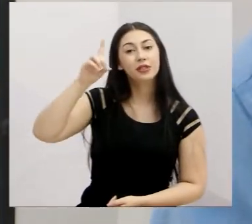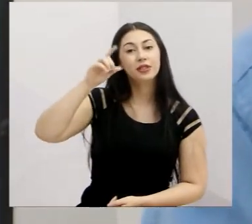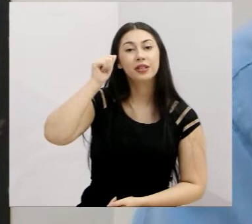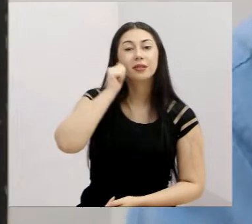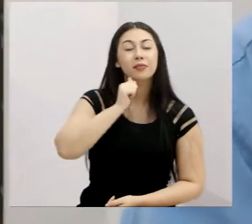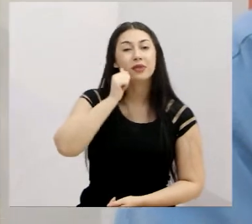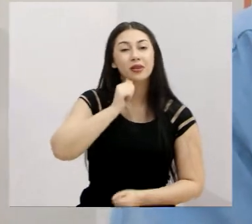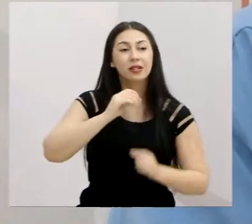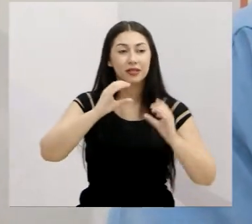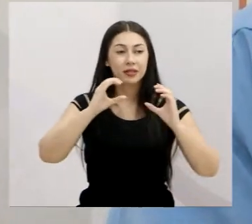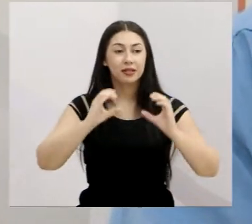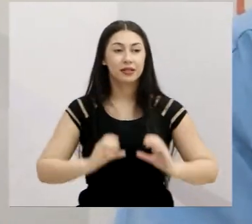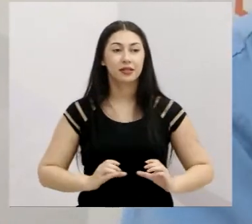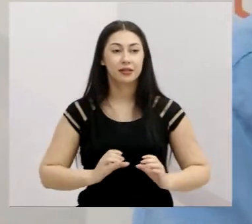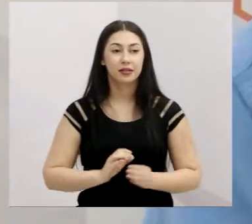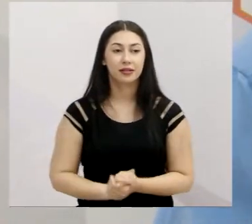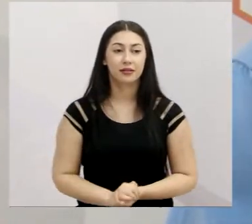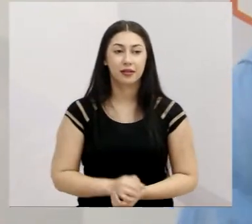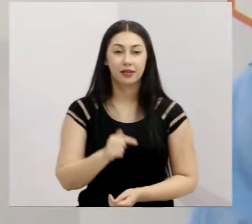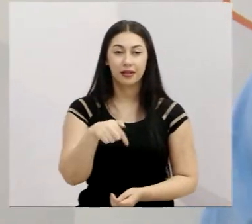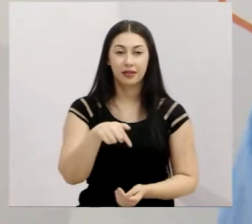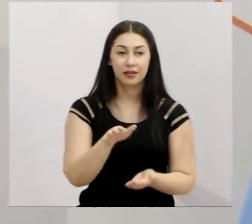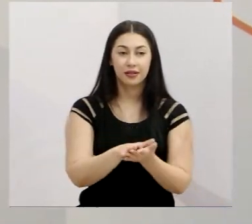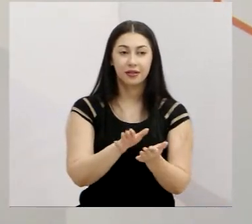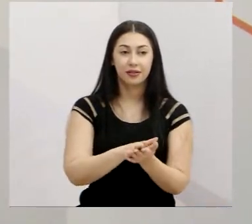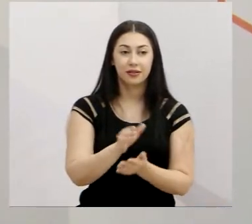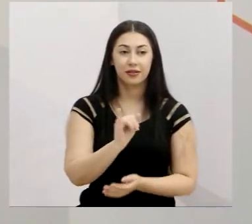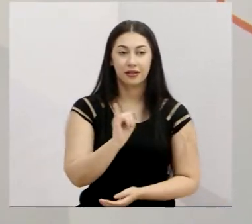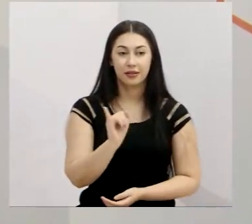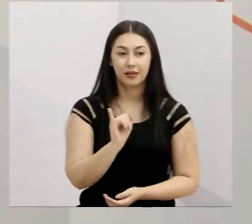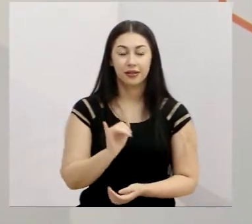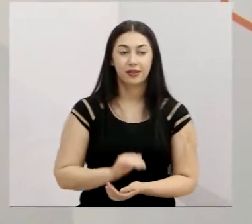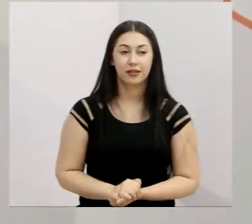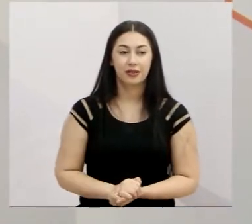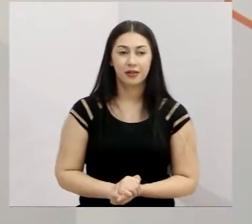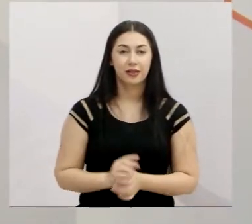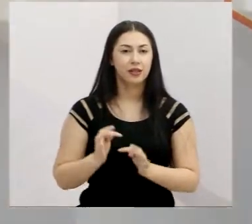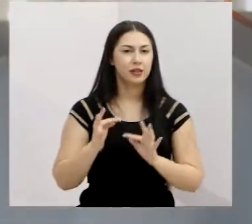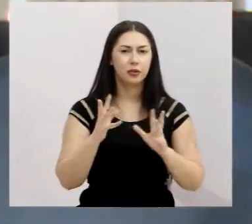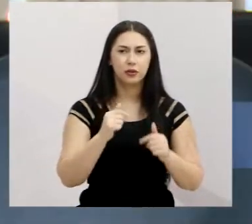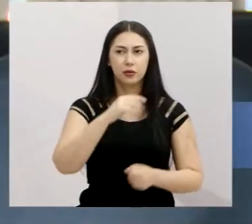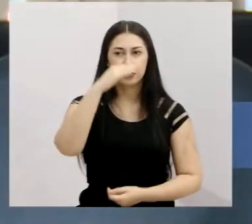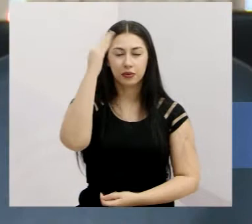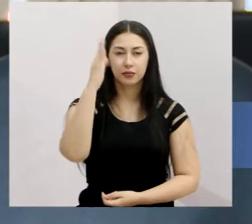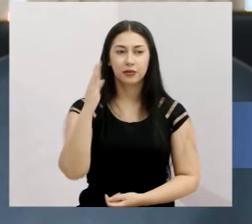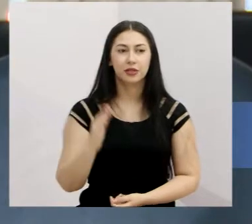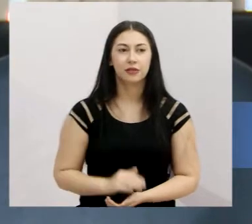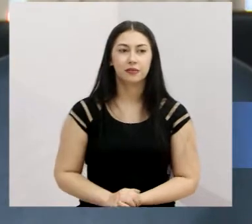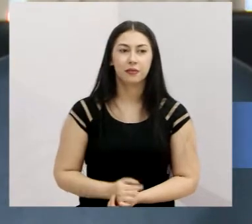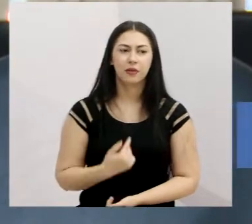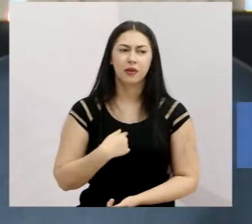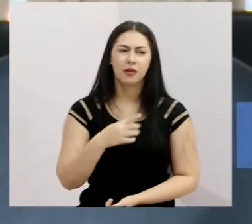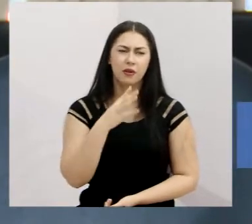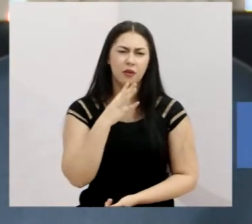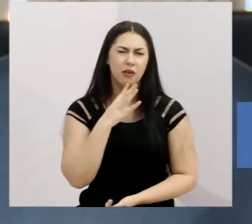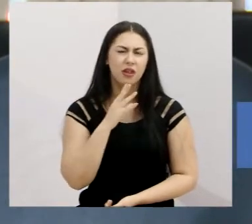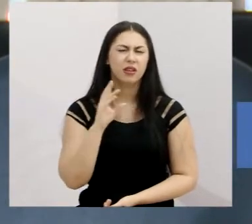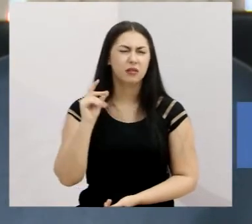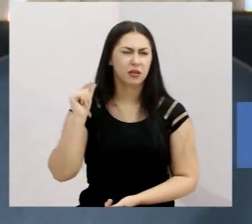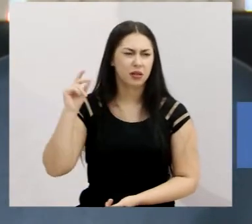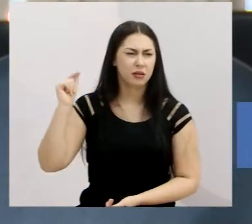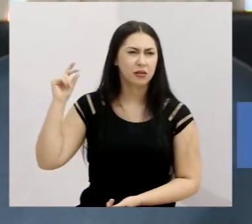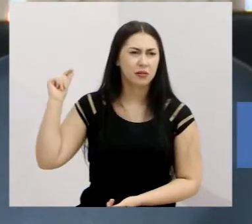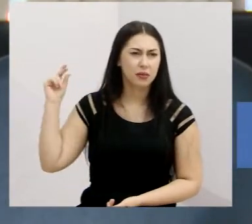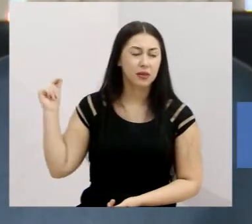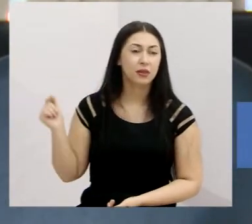mulheres Cidadã e aqui da cidade de Jacareí e todo o nosso Brasil conheça Vale há muitos anos né